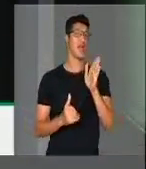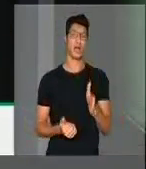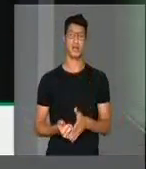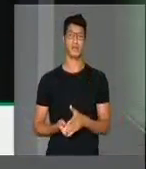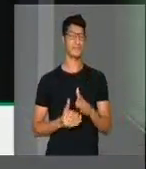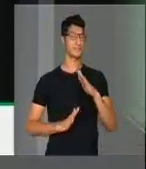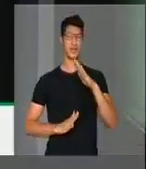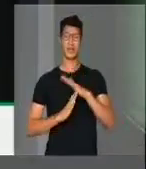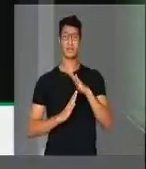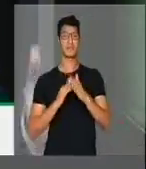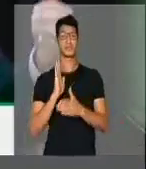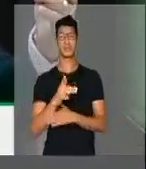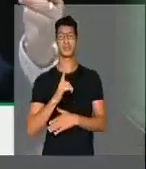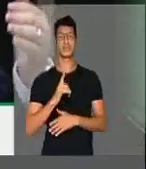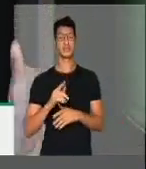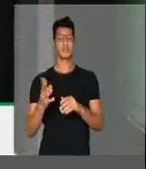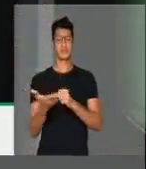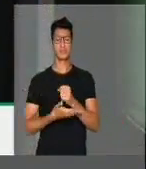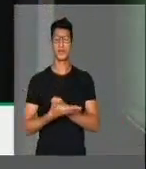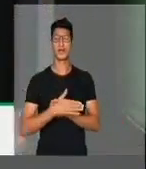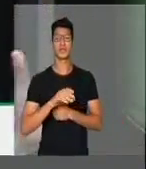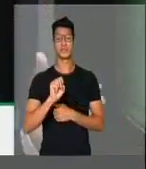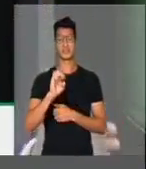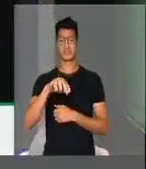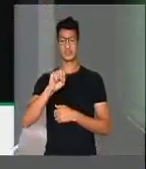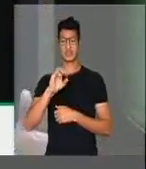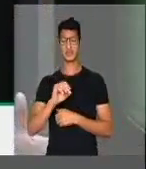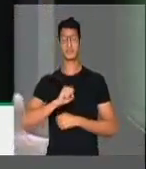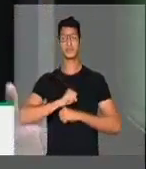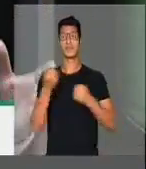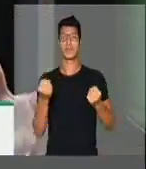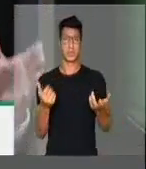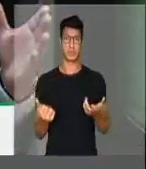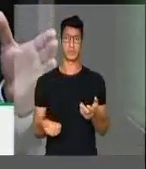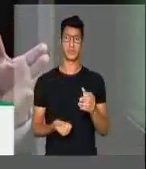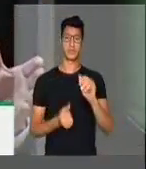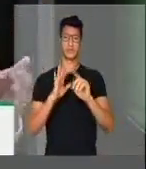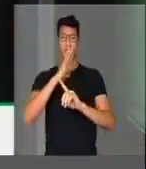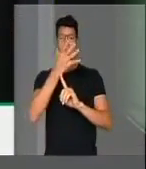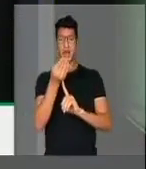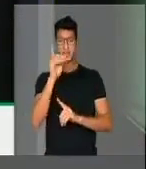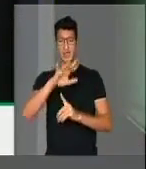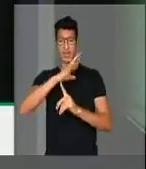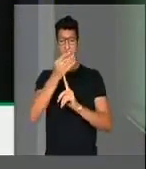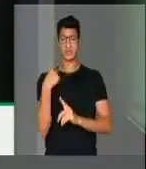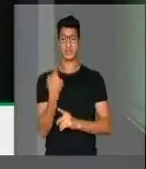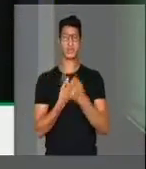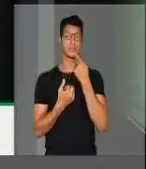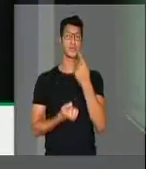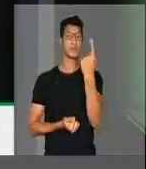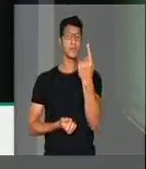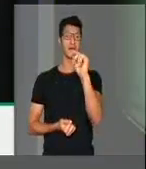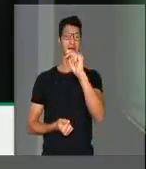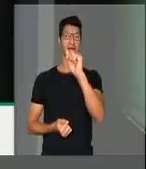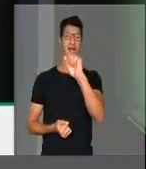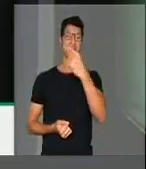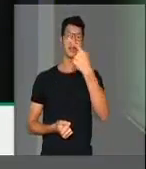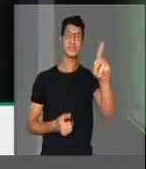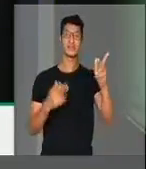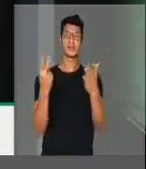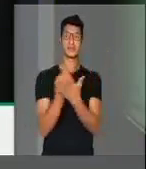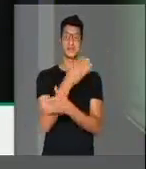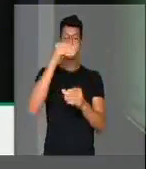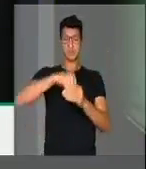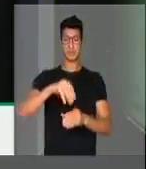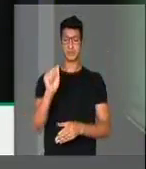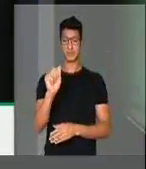limites, tem que ter um mínimo de senso de ridículo. Arte é arte, nós estamos falando de uma ação que aconteceu